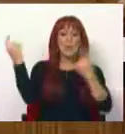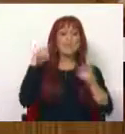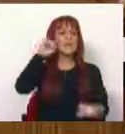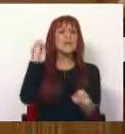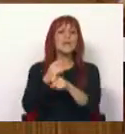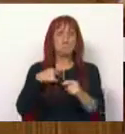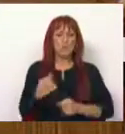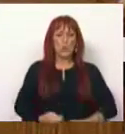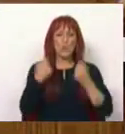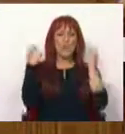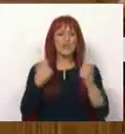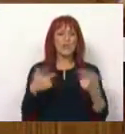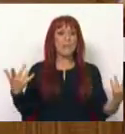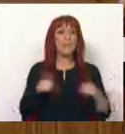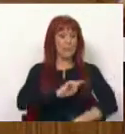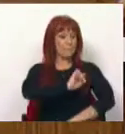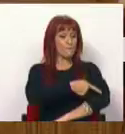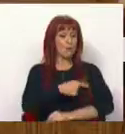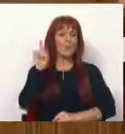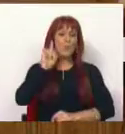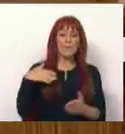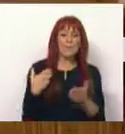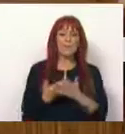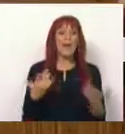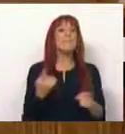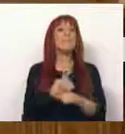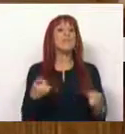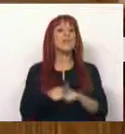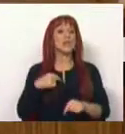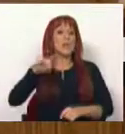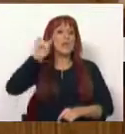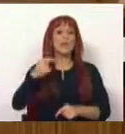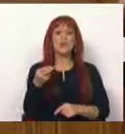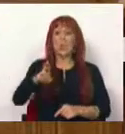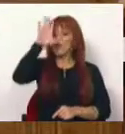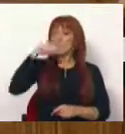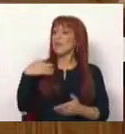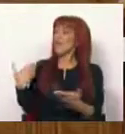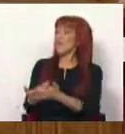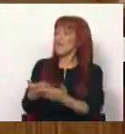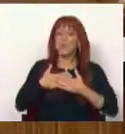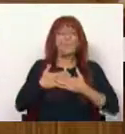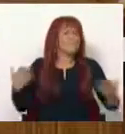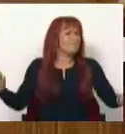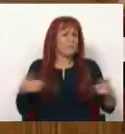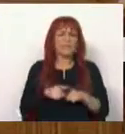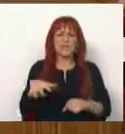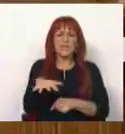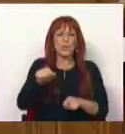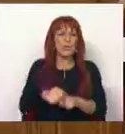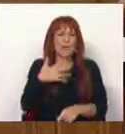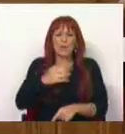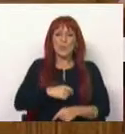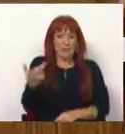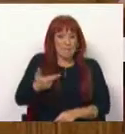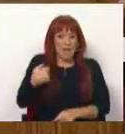exigem, de facto, um investimento forte e de qualidade, até porque, como sabemos, o anterior Governo deixou-os numa situação